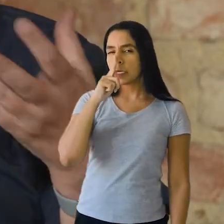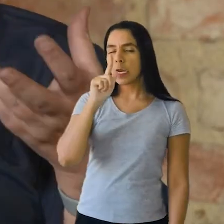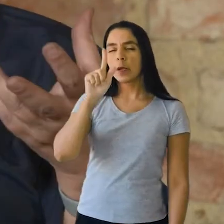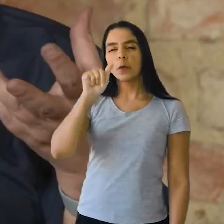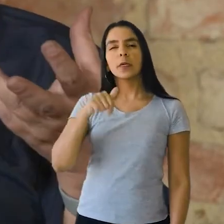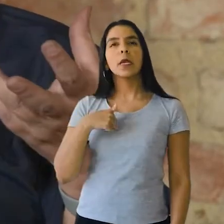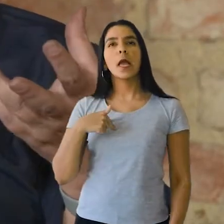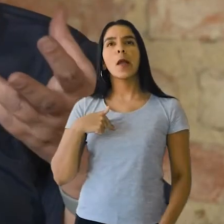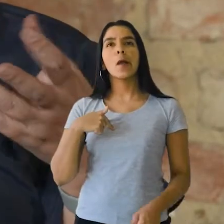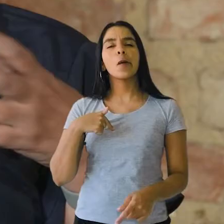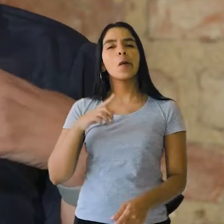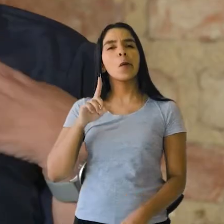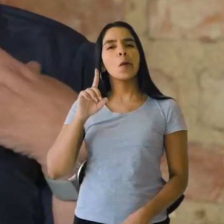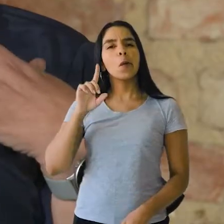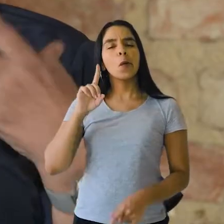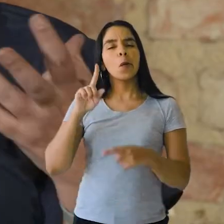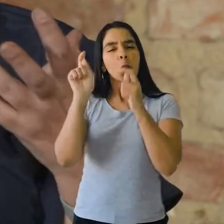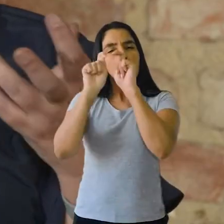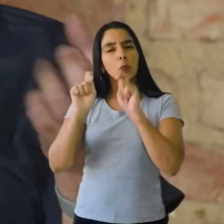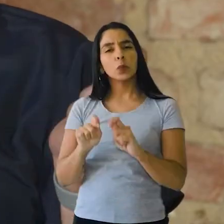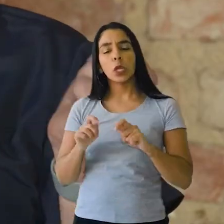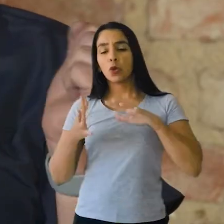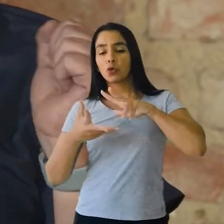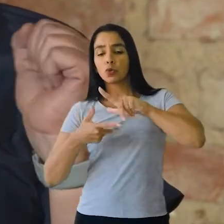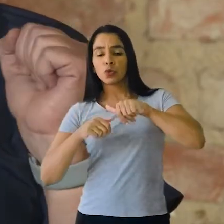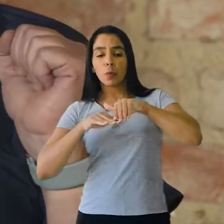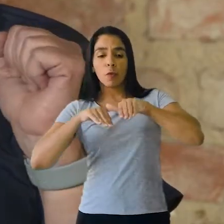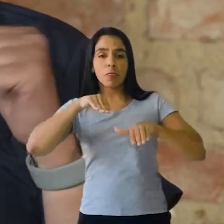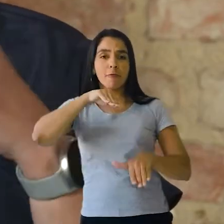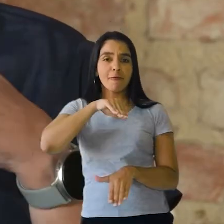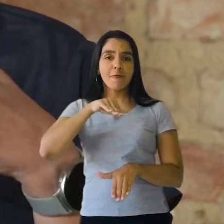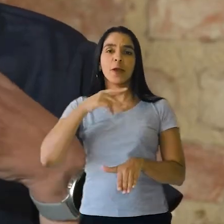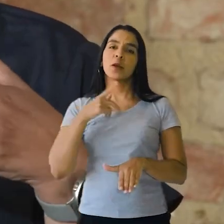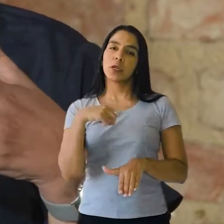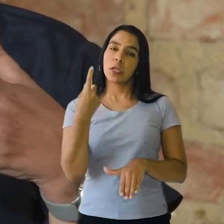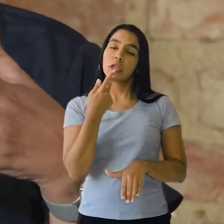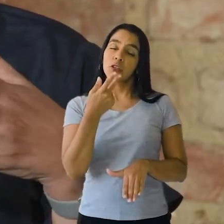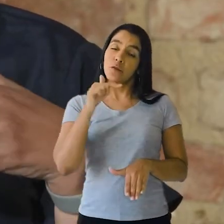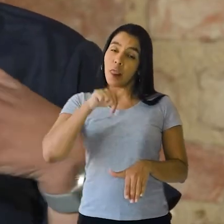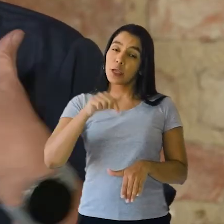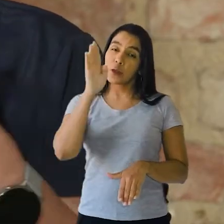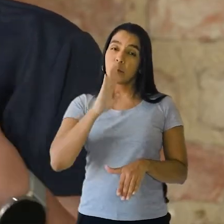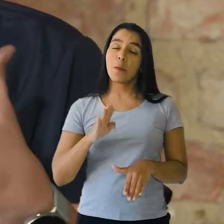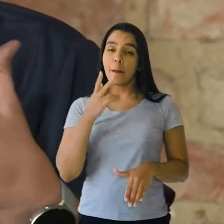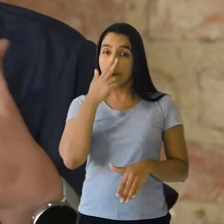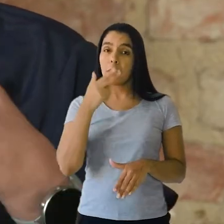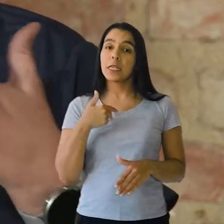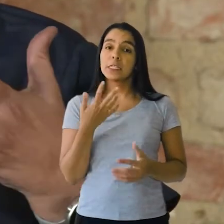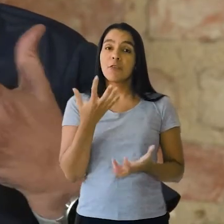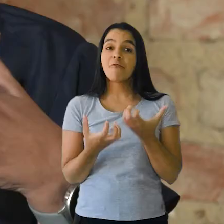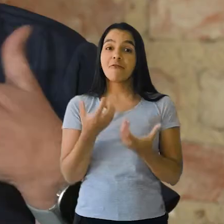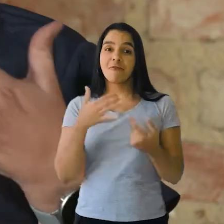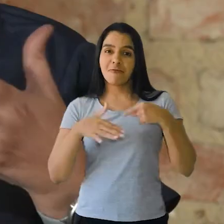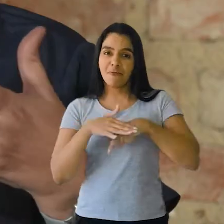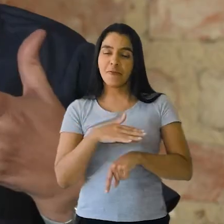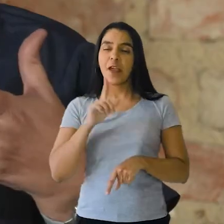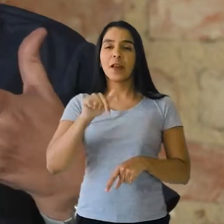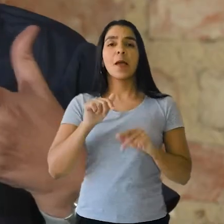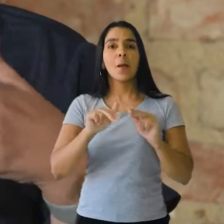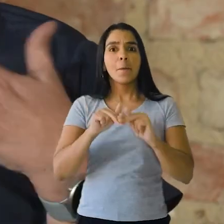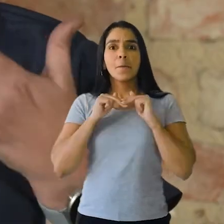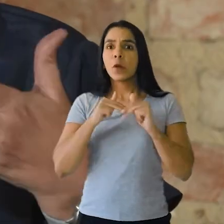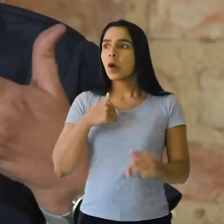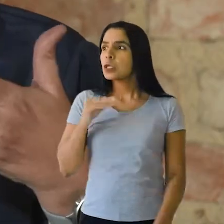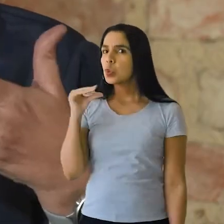uma entidade grega que é um deus dos mundos inferiores. Aqui muita gente reconhece isso como o